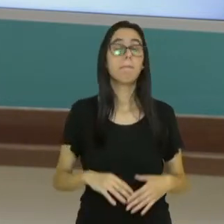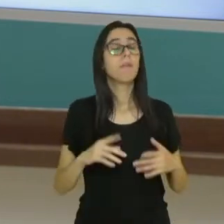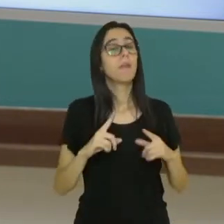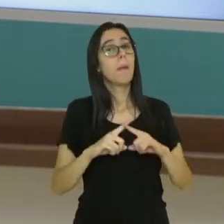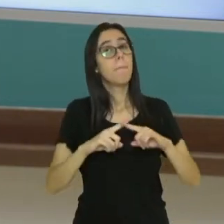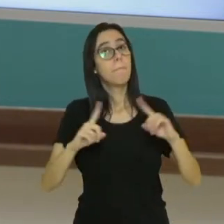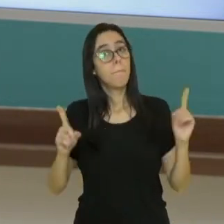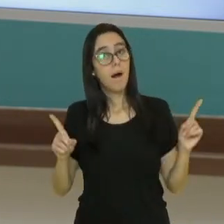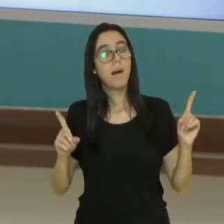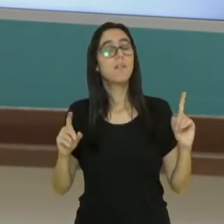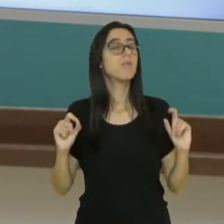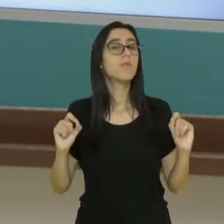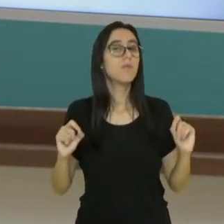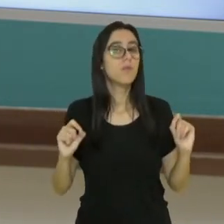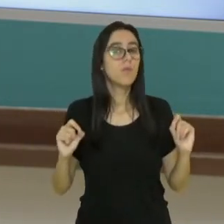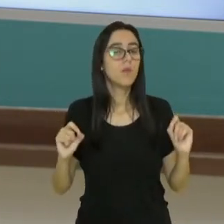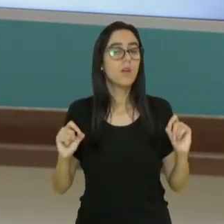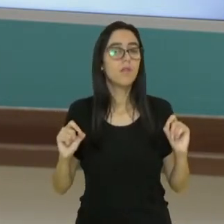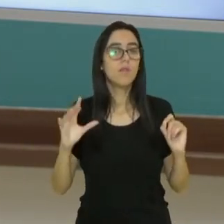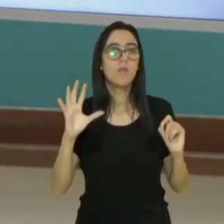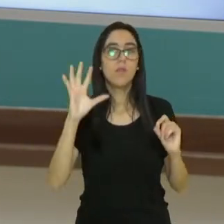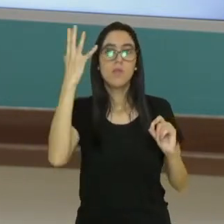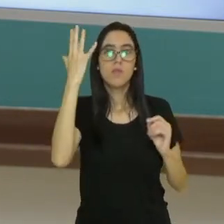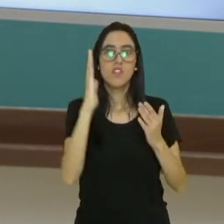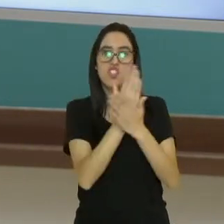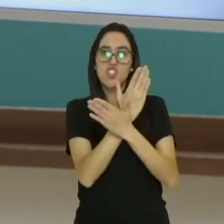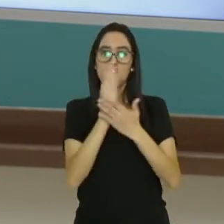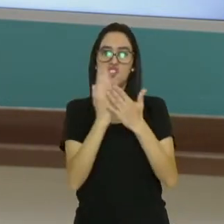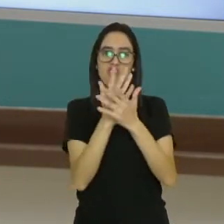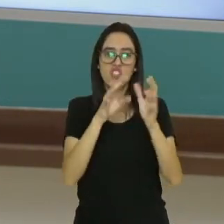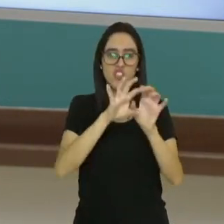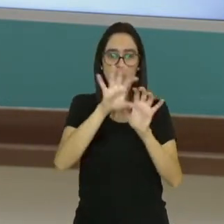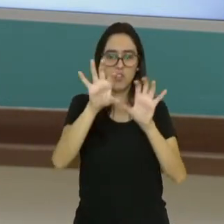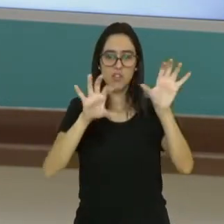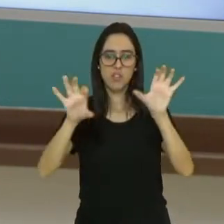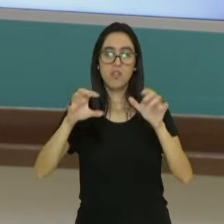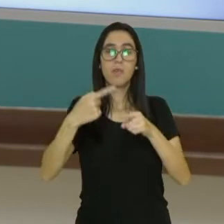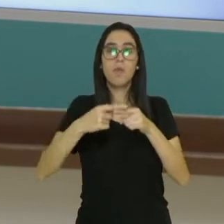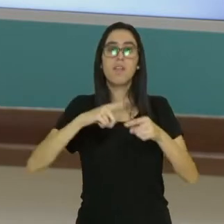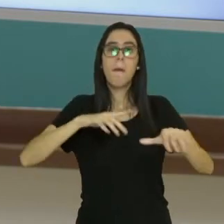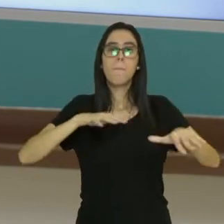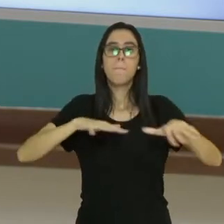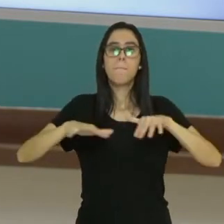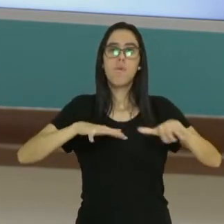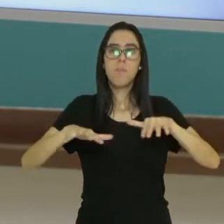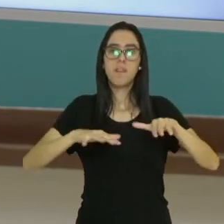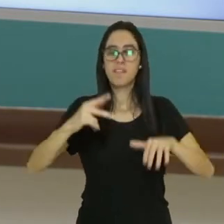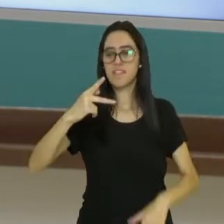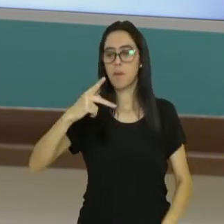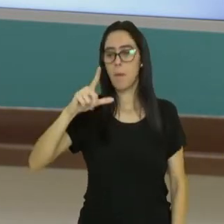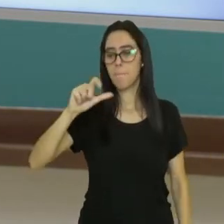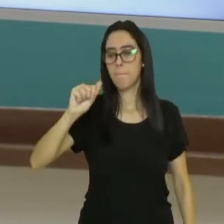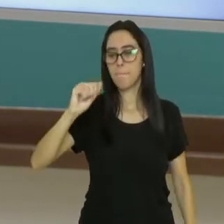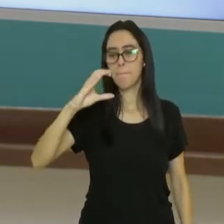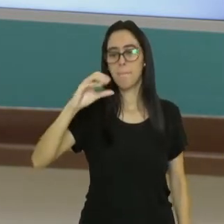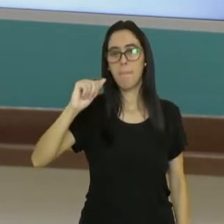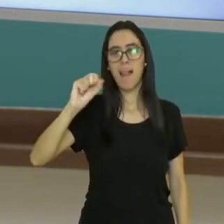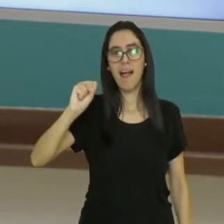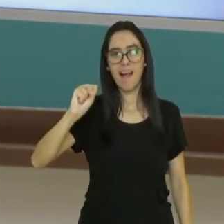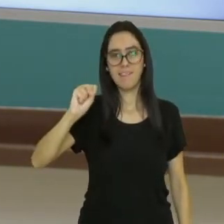vai começar a se dividir por causa da movimentação das placas tectônicas, Por causa de